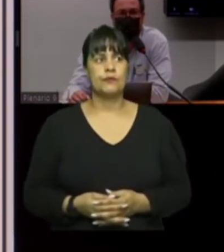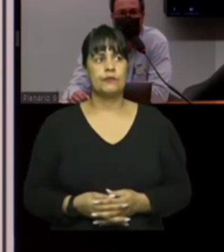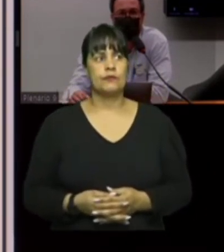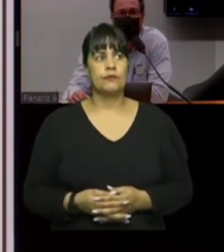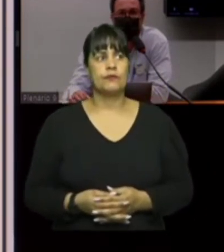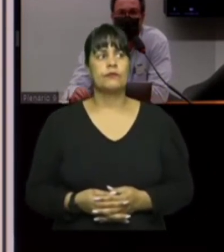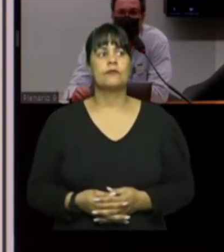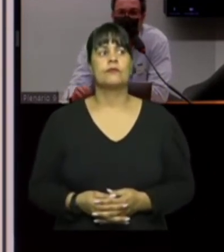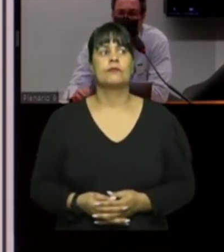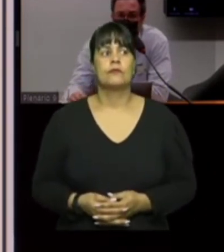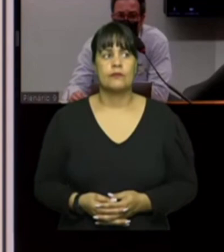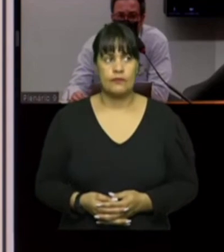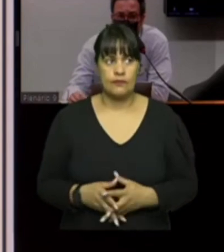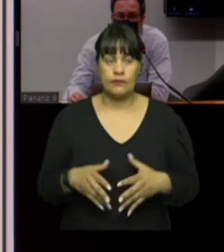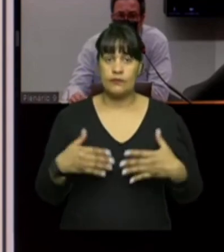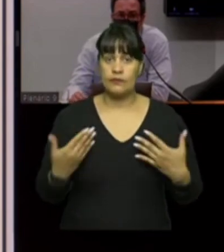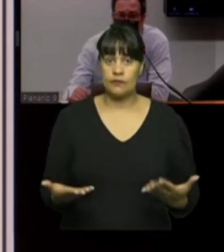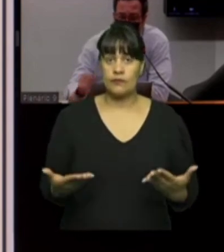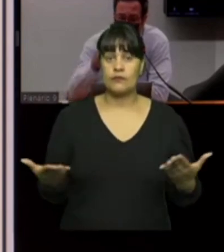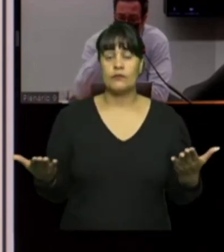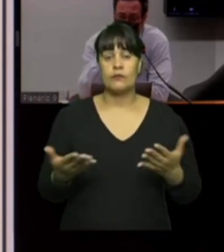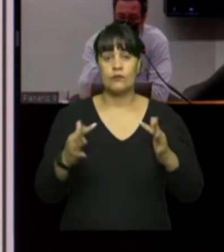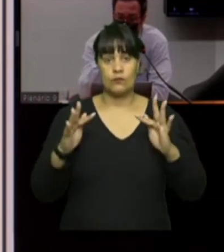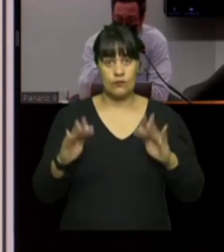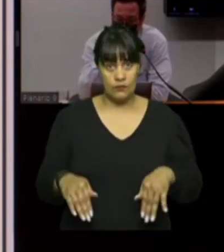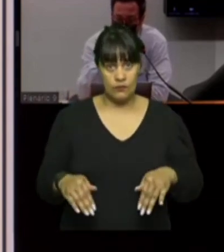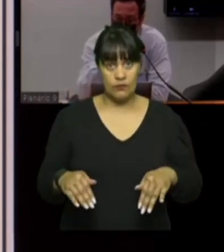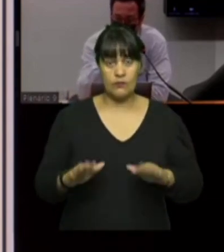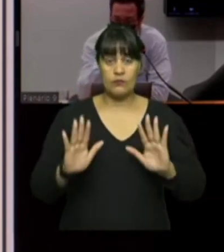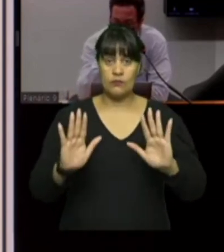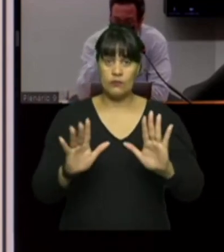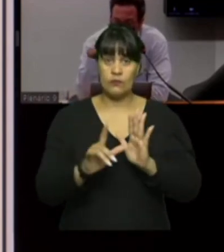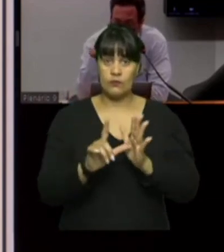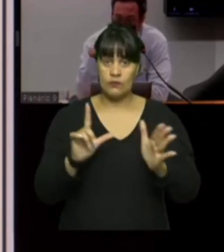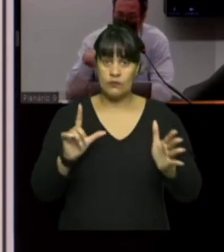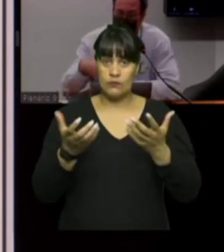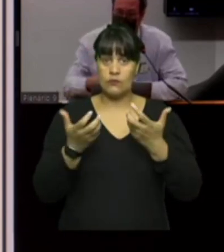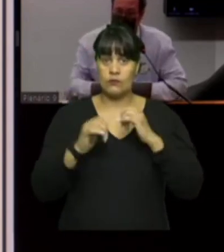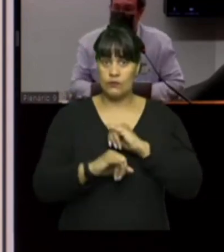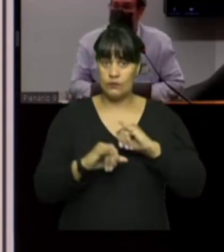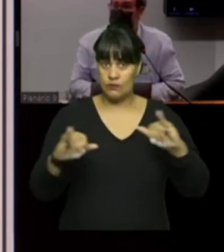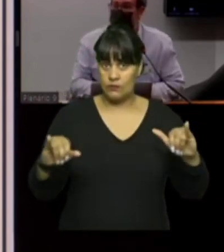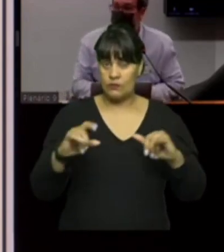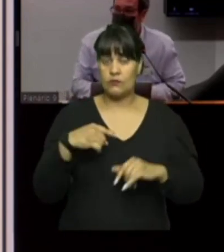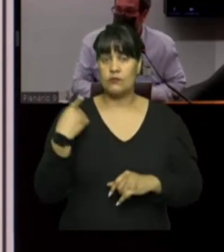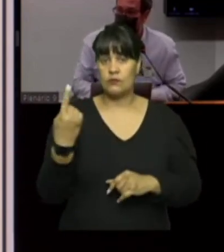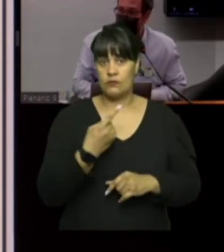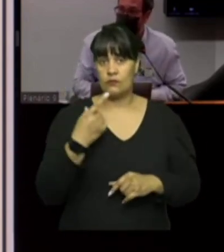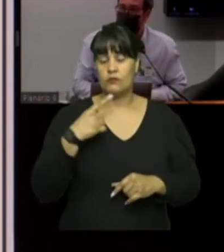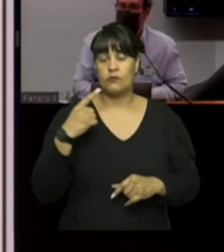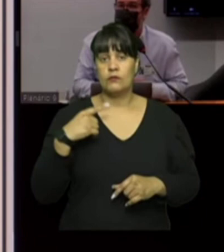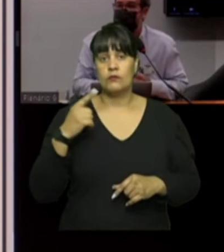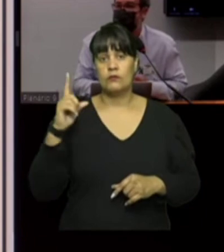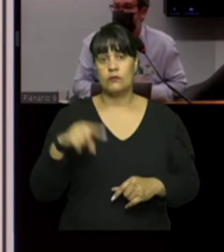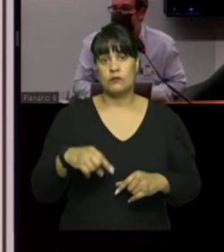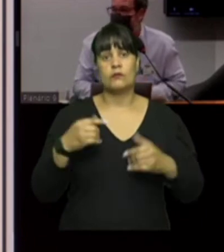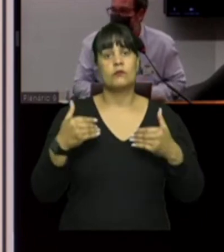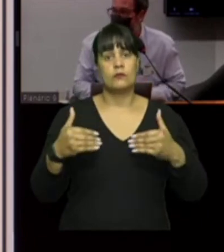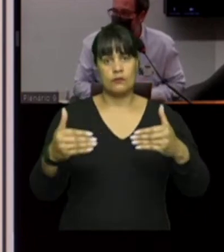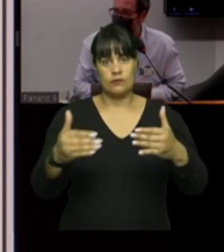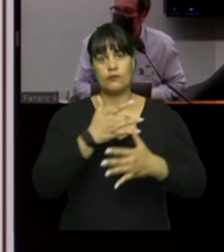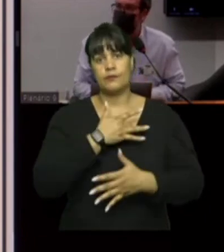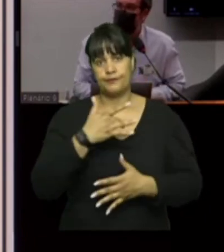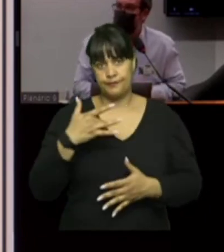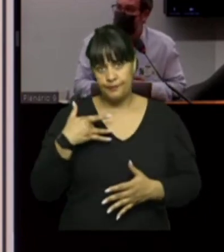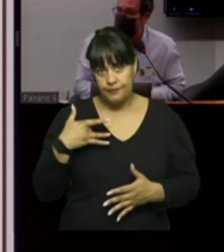acabado. Para concluir, eu queria dizer que é isso, nós temos hoje um Ministério da